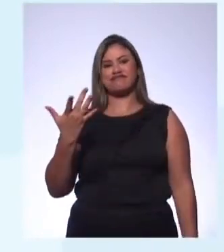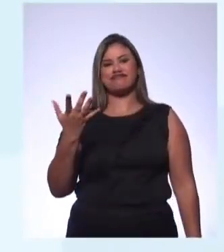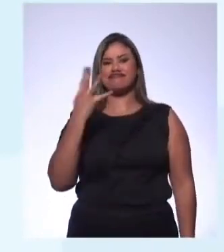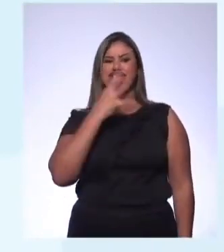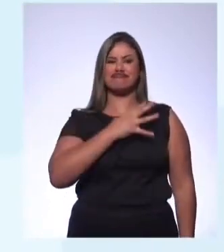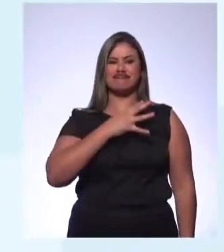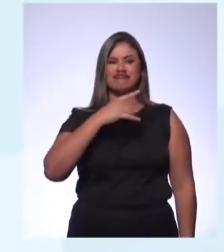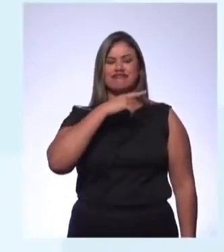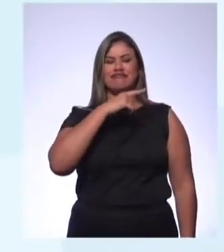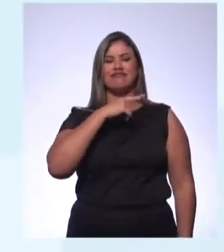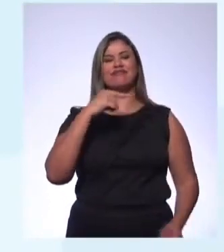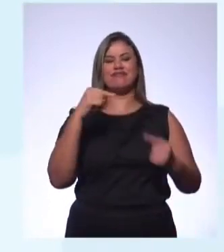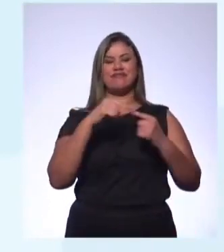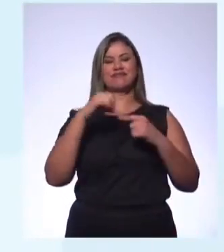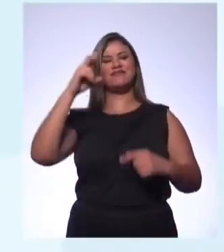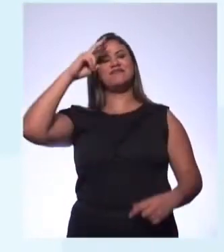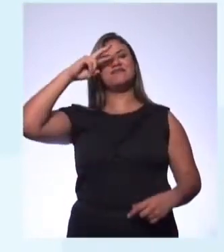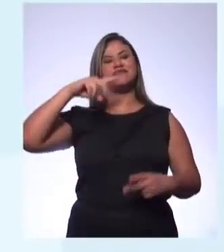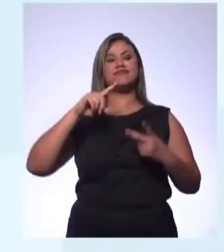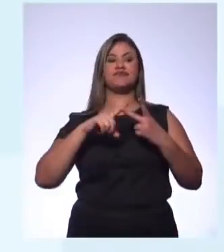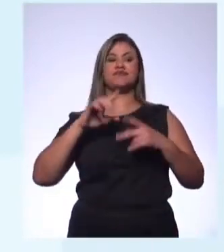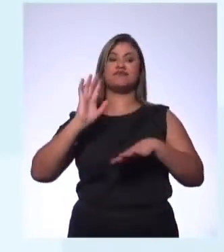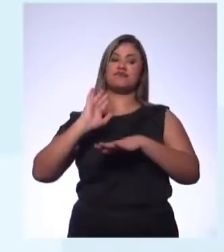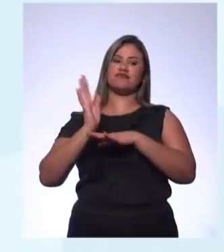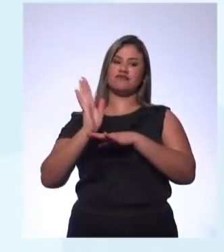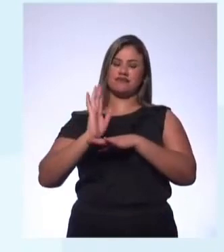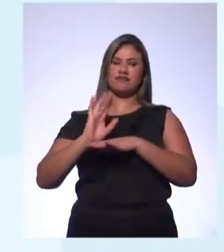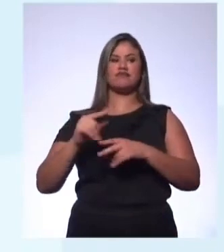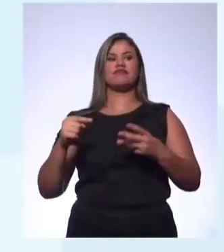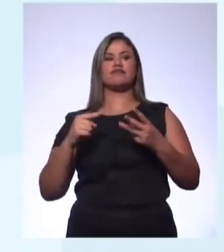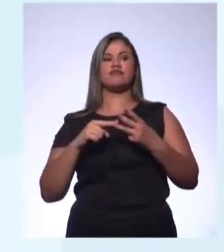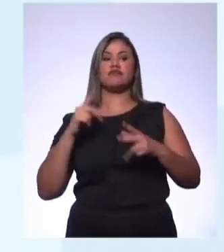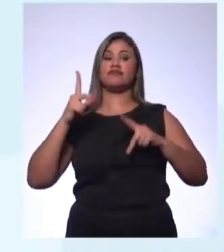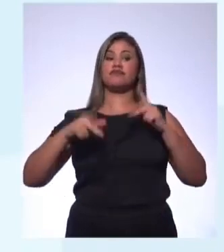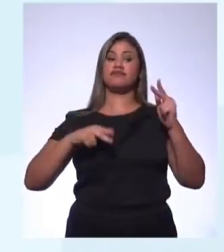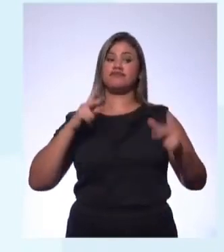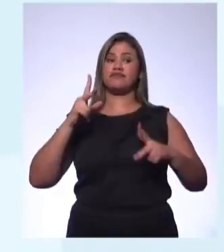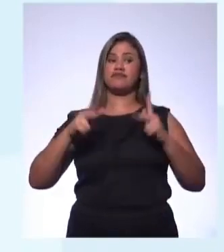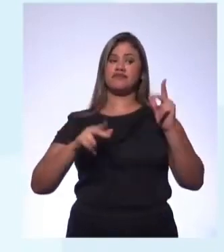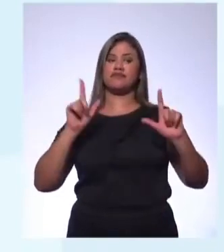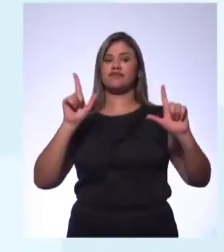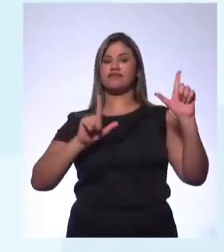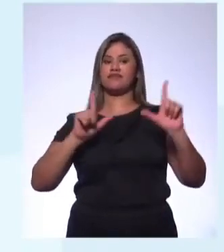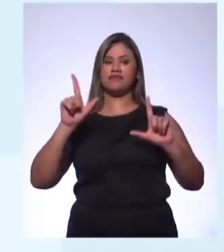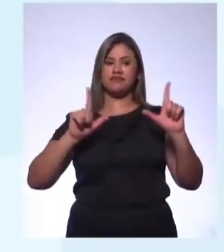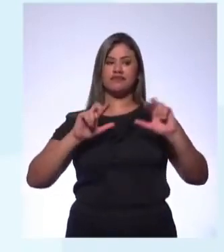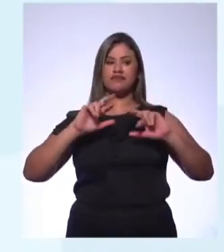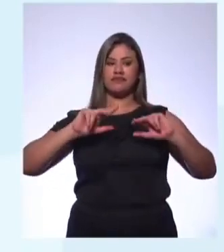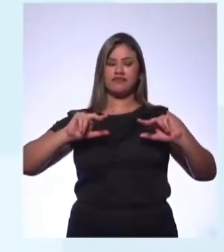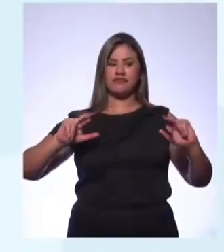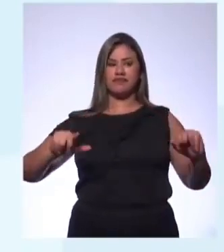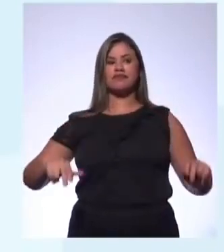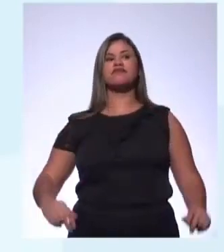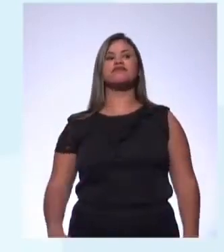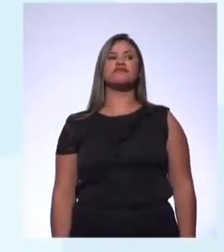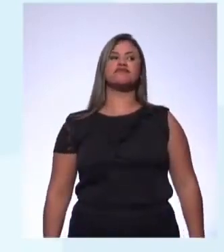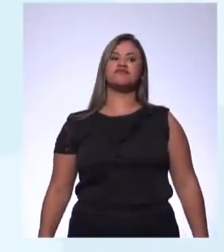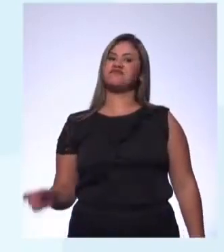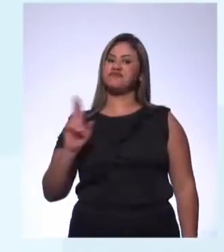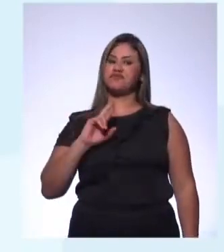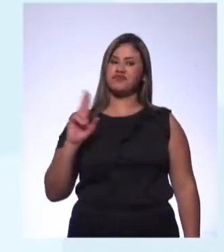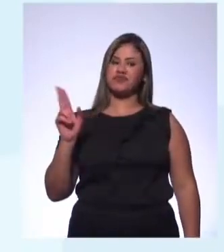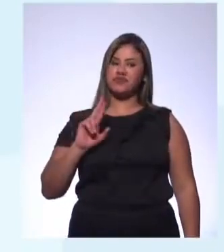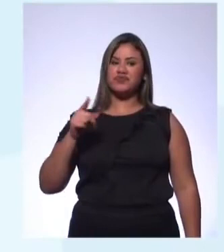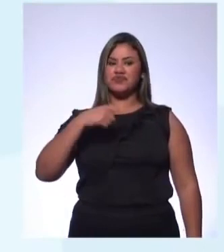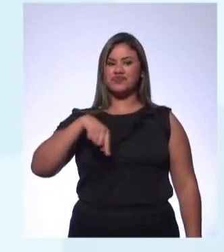entrar em contato com histórias. Cinema é um meio. Séries, né? De TV, streaming, por exemplo. Não vou citar nomes aqui, mas você